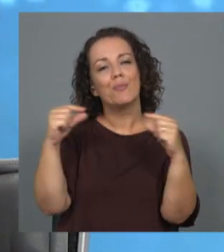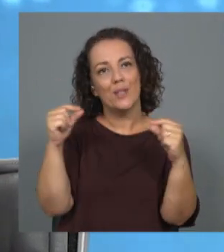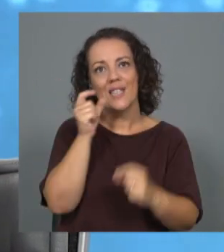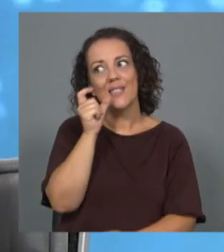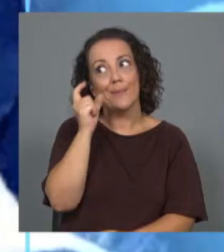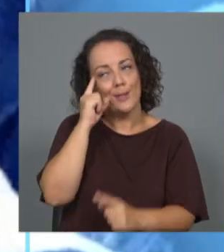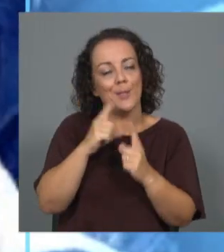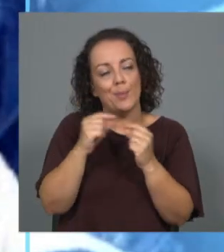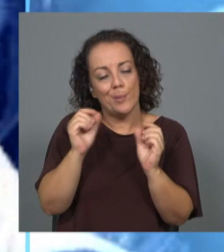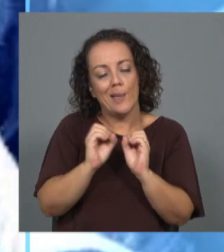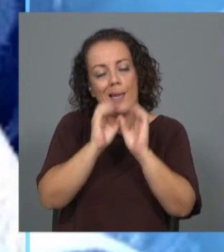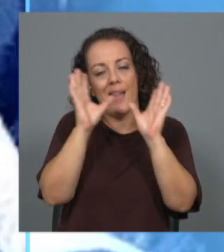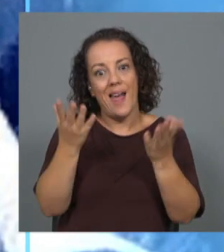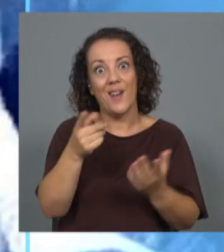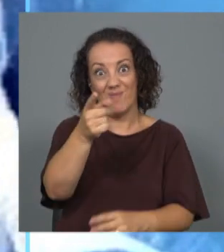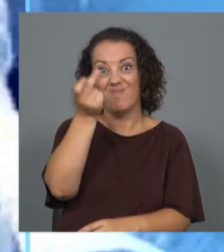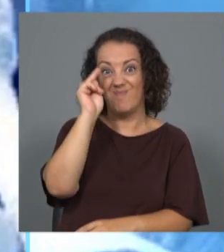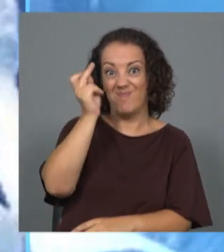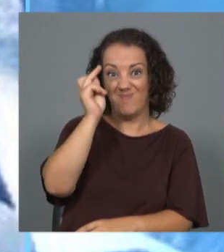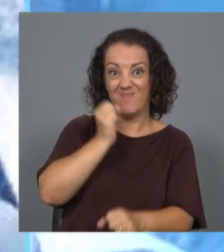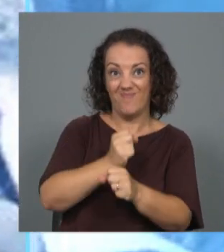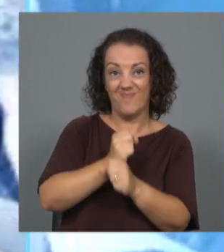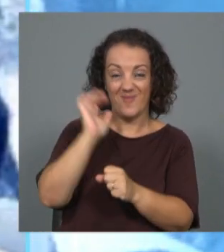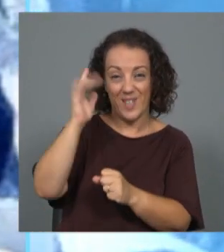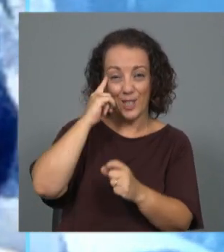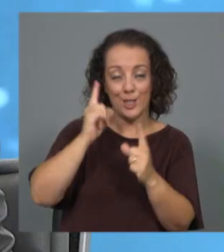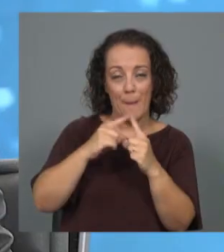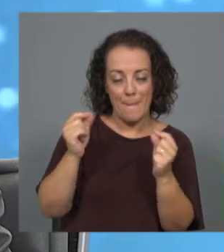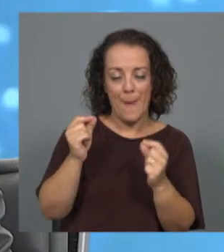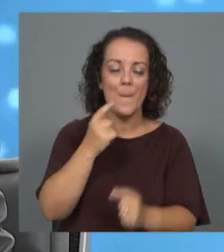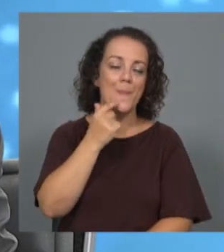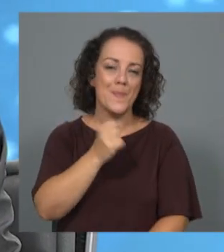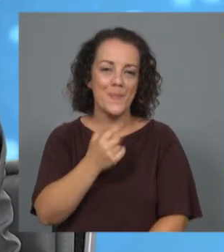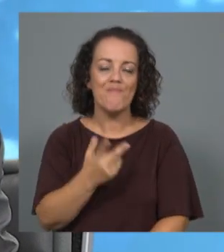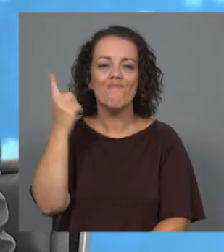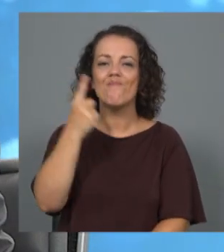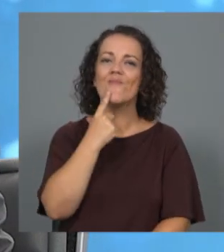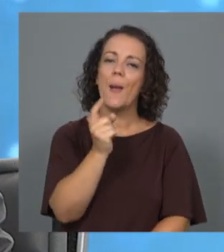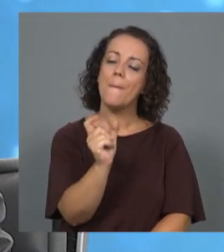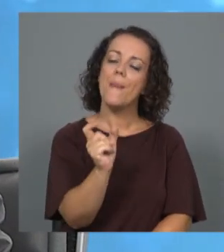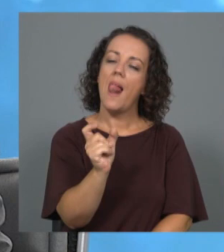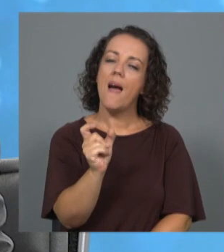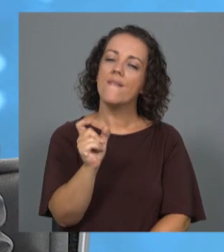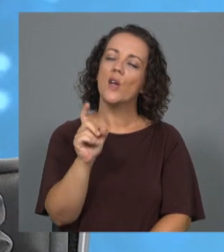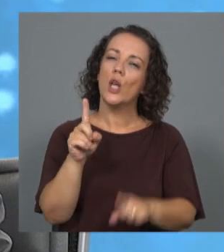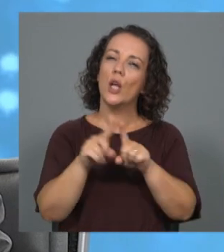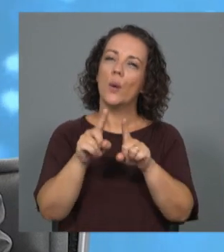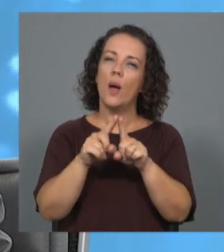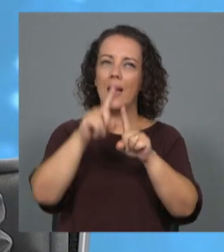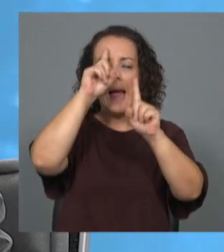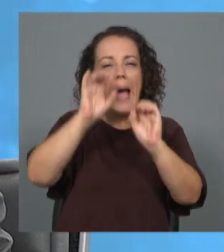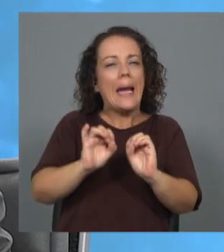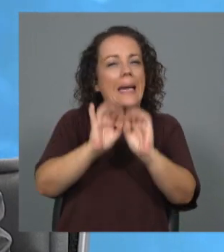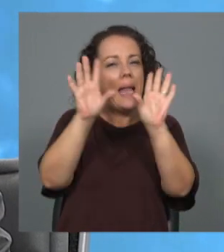ser um termo japonês. Claro, teve muito tempo e trabalhou no Japão. Que é um termo que define muito bem o